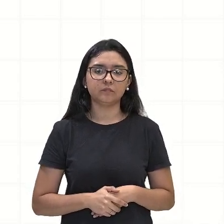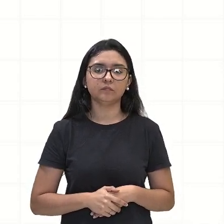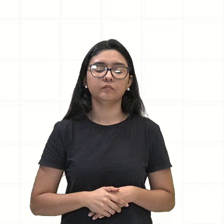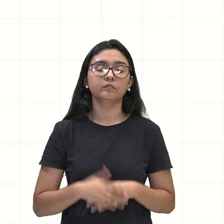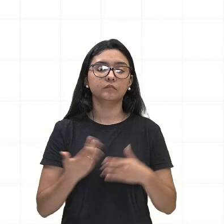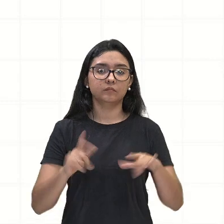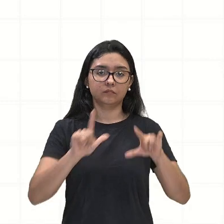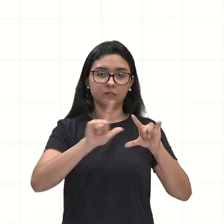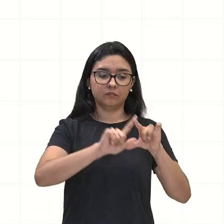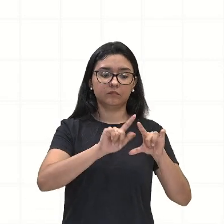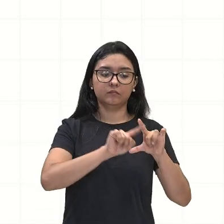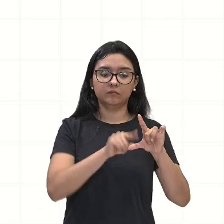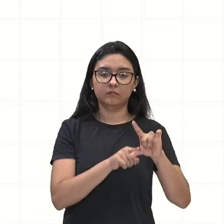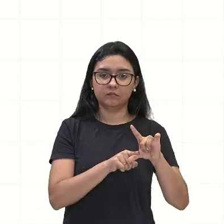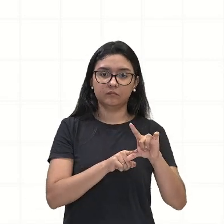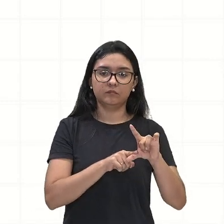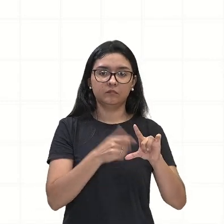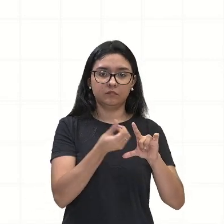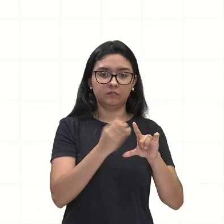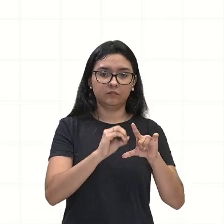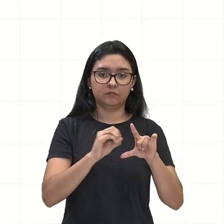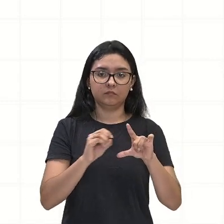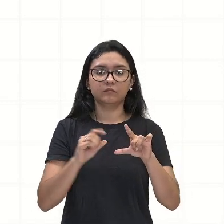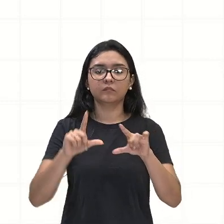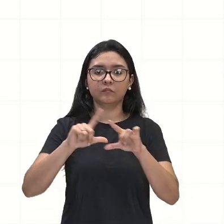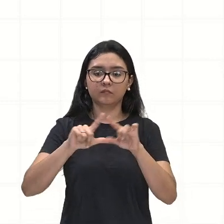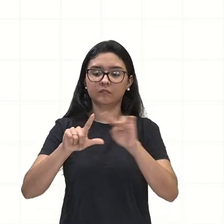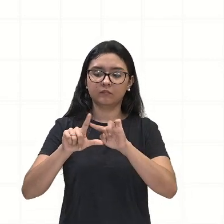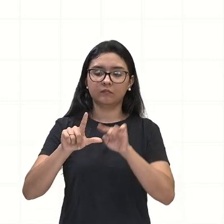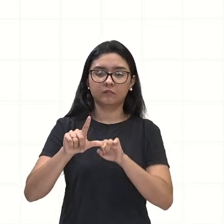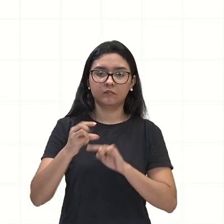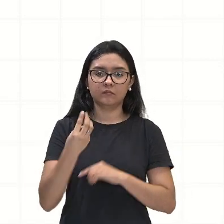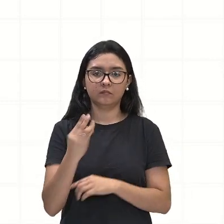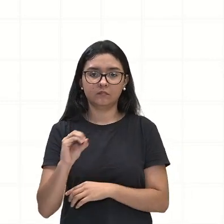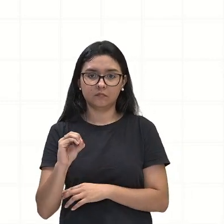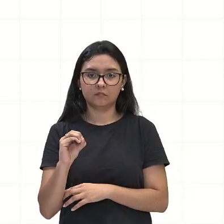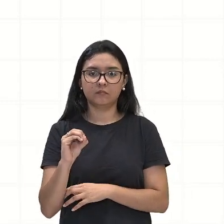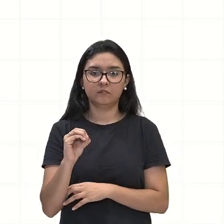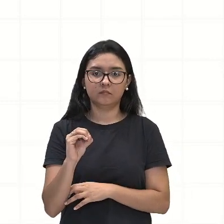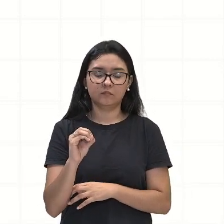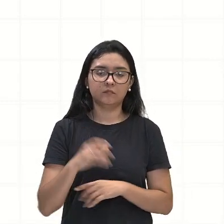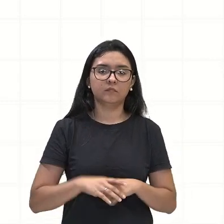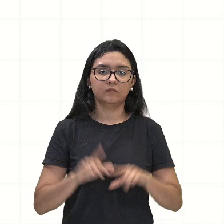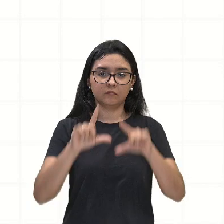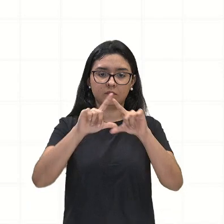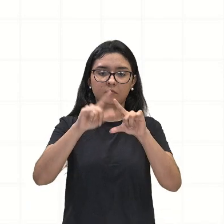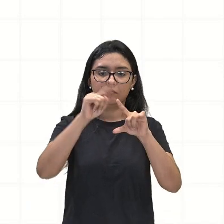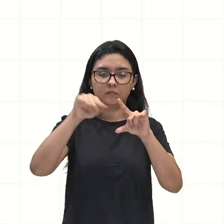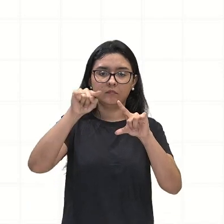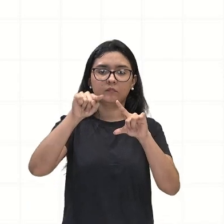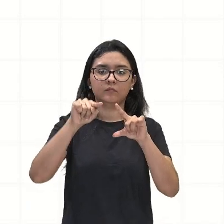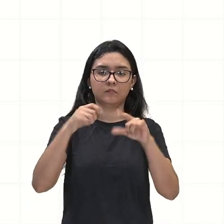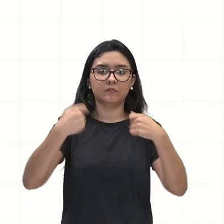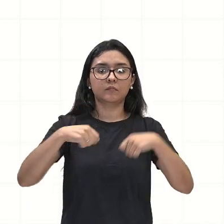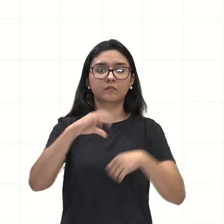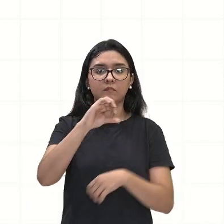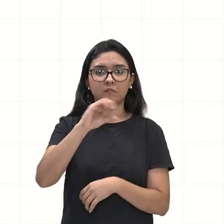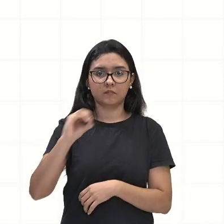é 60, esse aqui é 30, então, aqui obrigatoriamente vai ter que ser